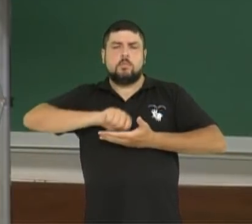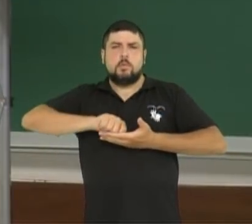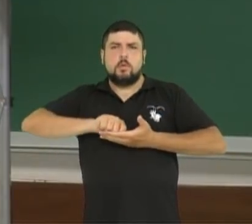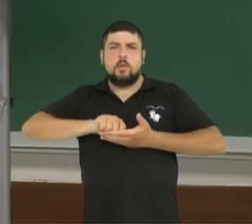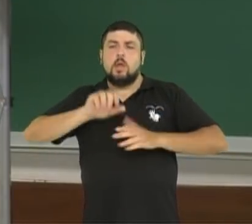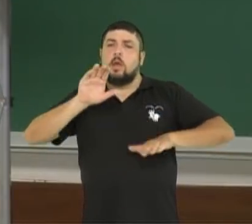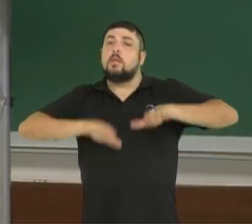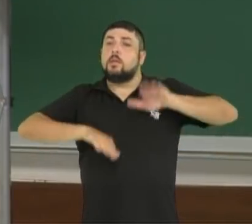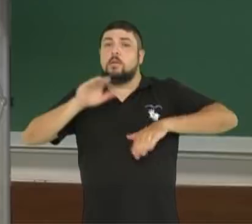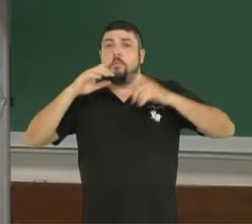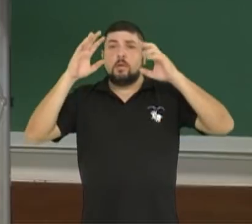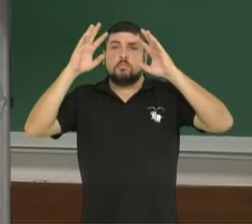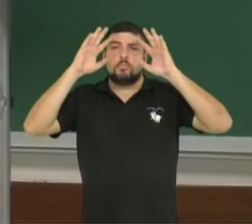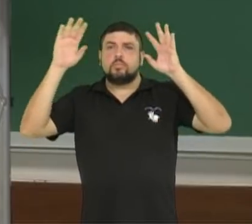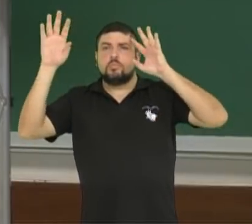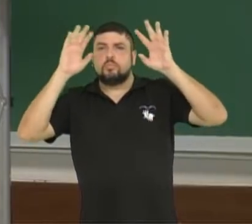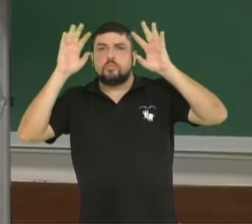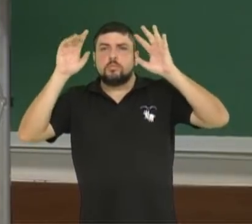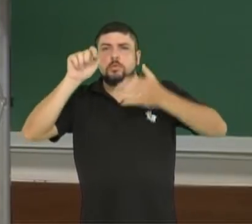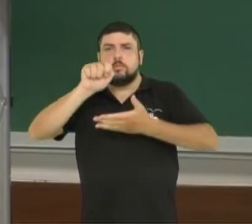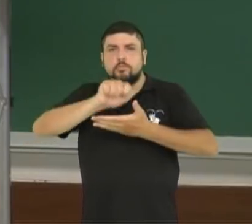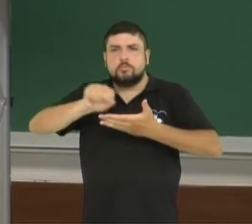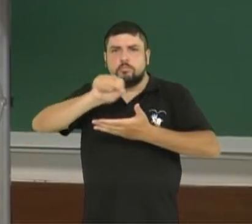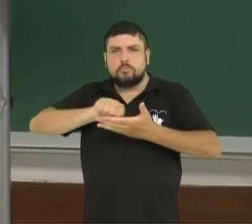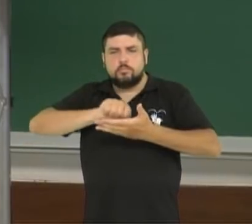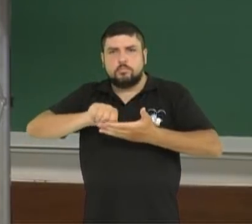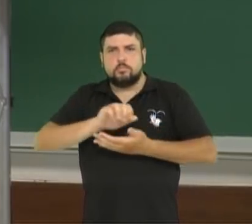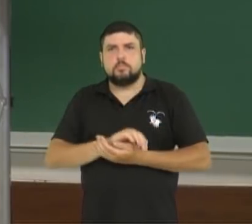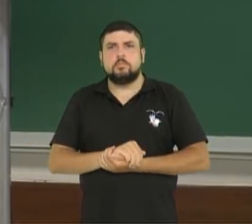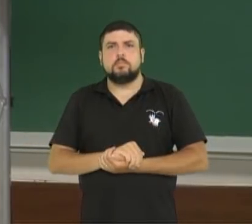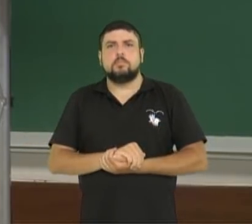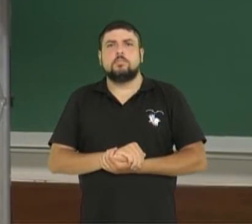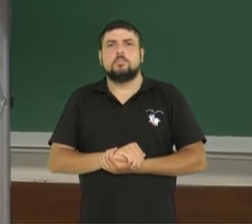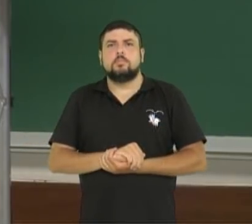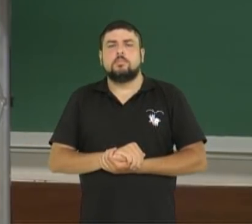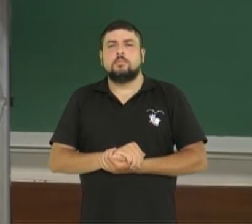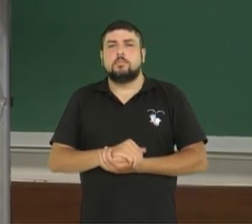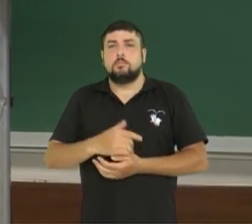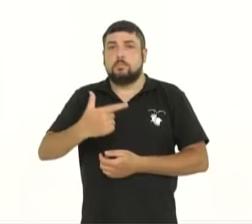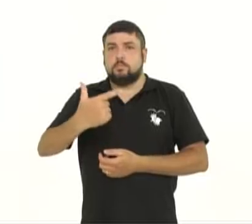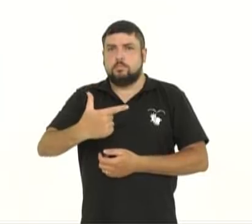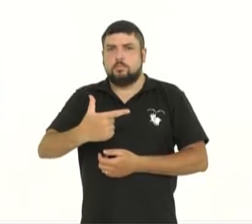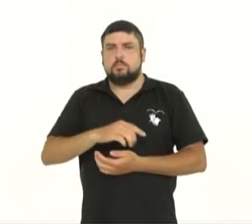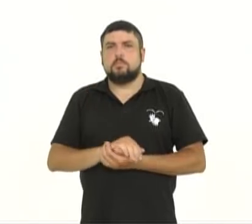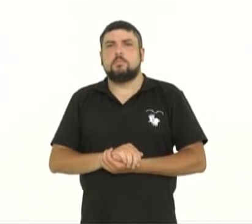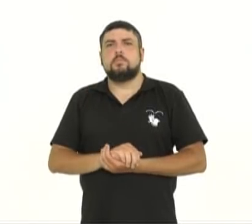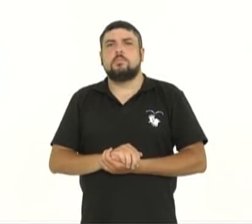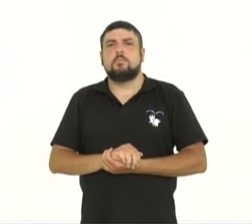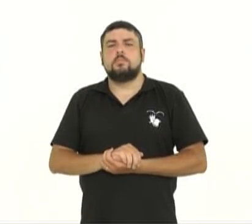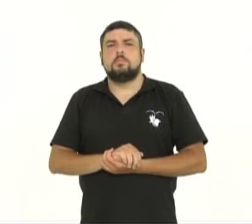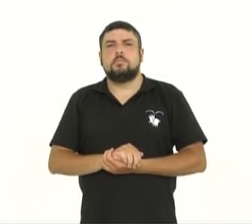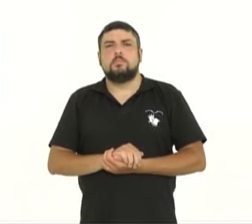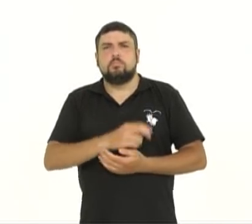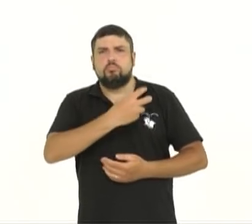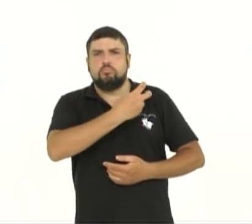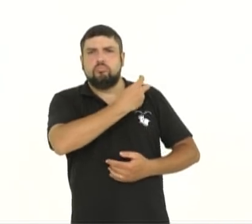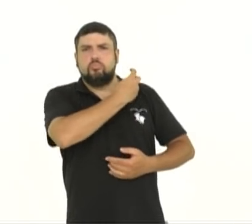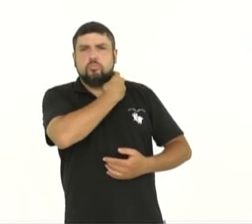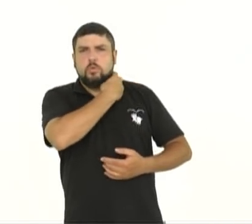cronista, do autor que vai elaborar o texto, certo? Atividade 2 agora. Drácula e Batman